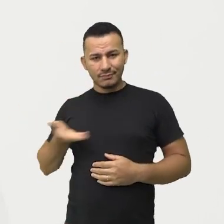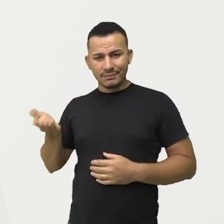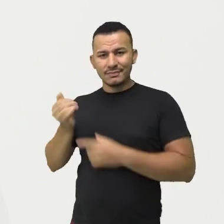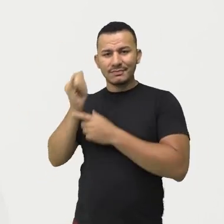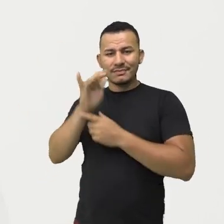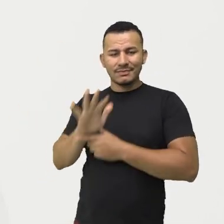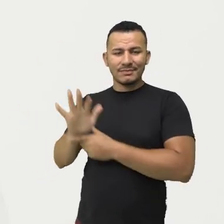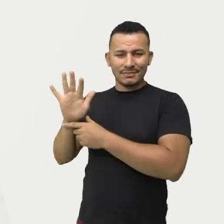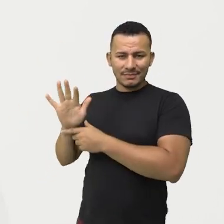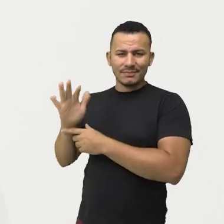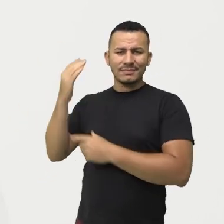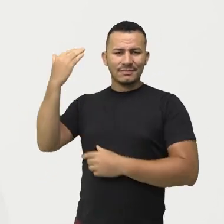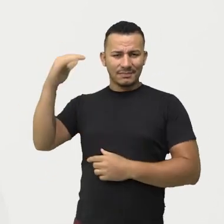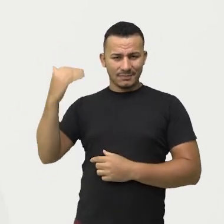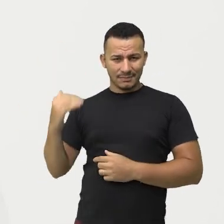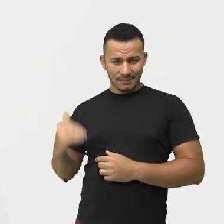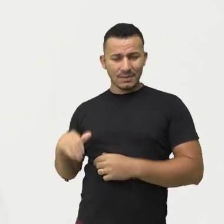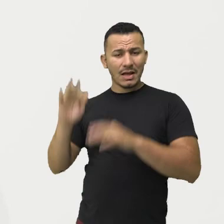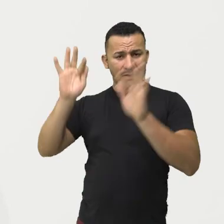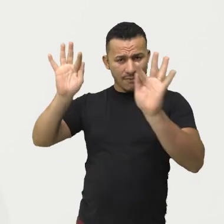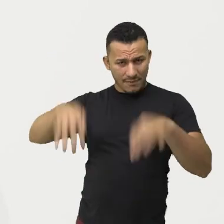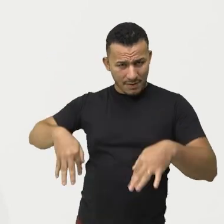Beleza? Mas para por aí